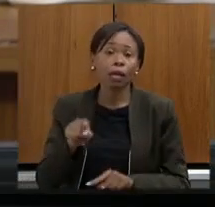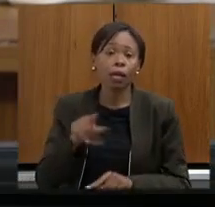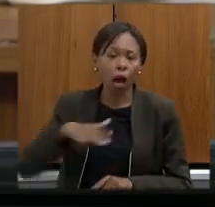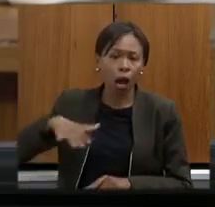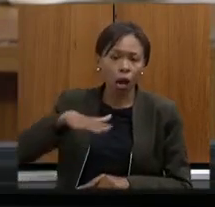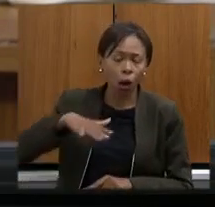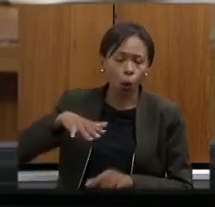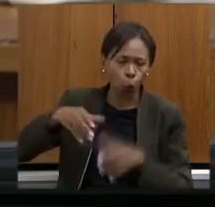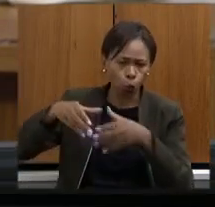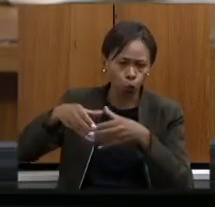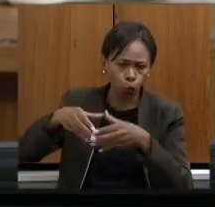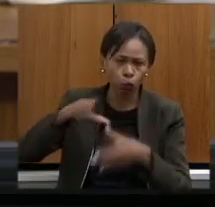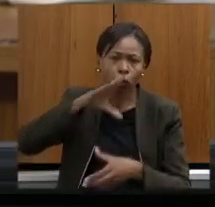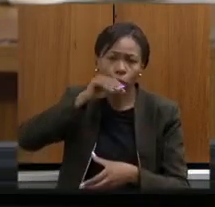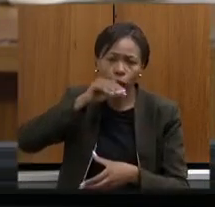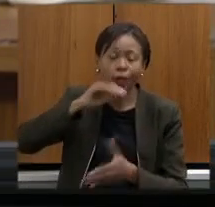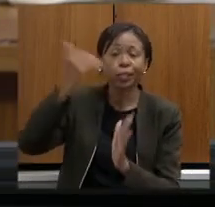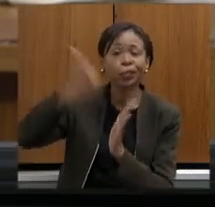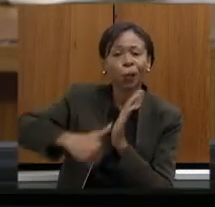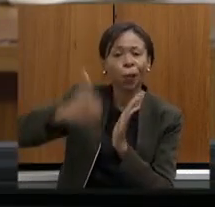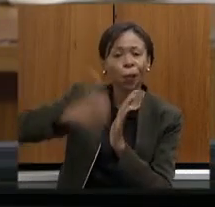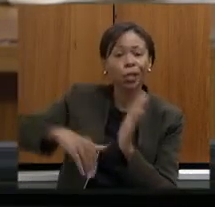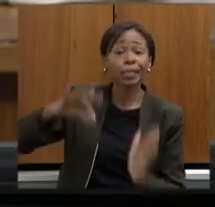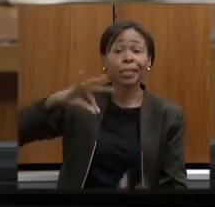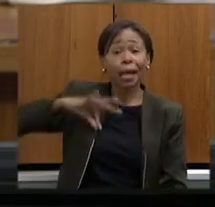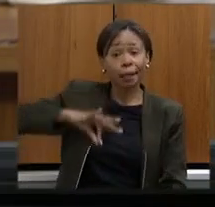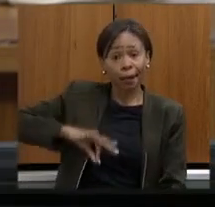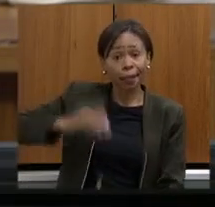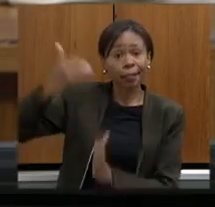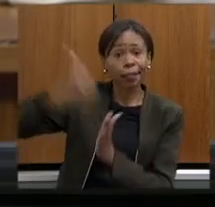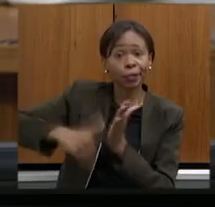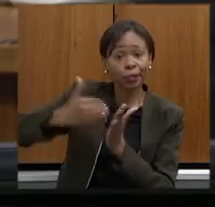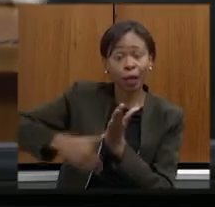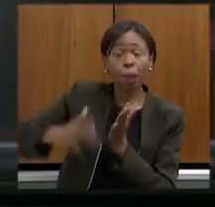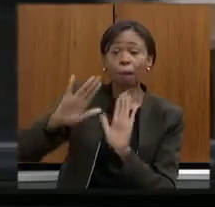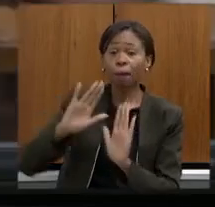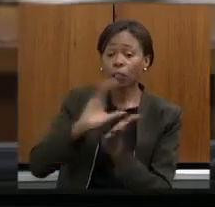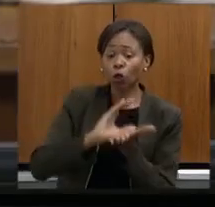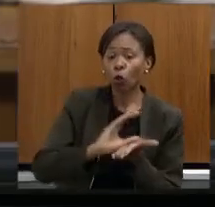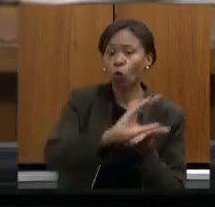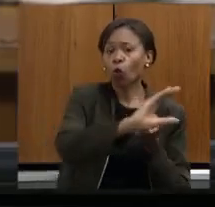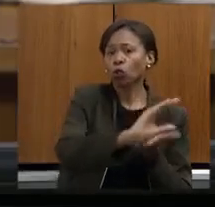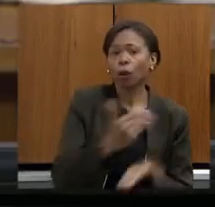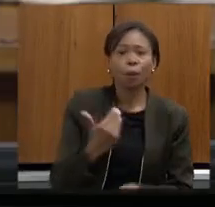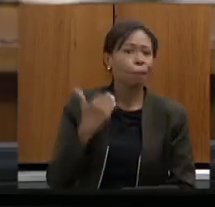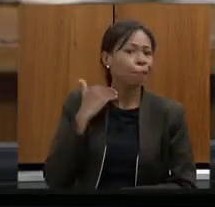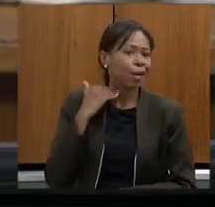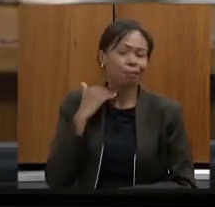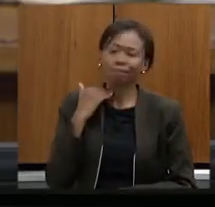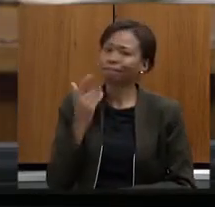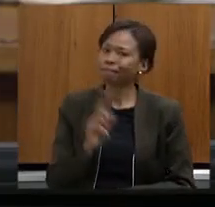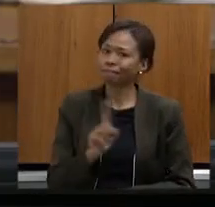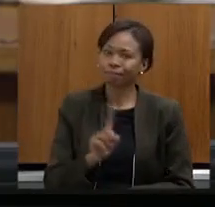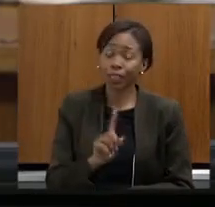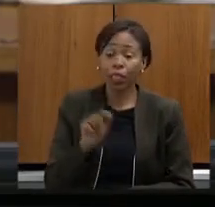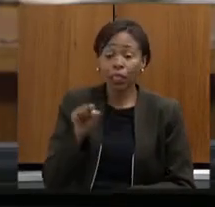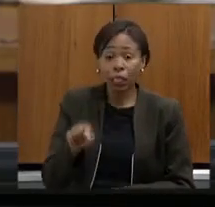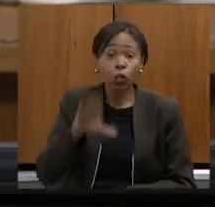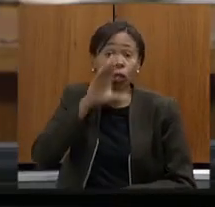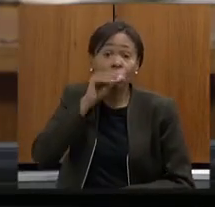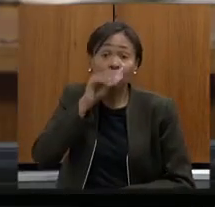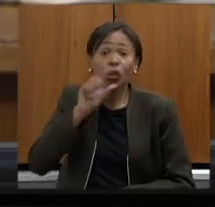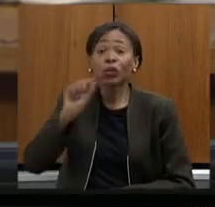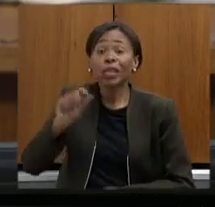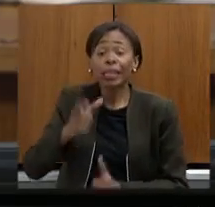tiveram descontos no seu salário de recurso não foi repassado aos bancos e o setor os servidores estavam inadimplentes